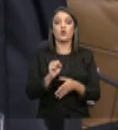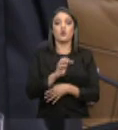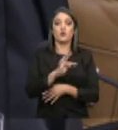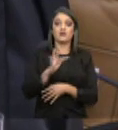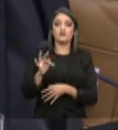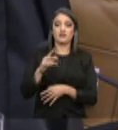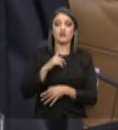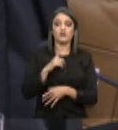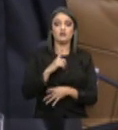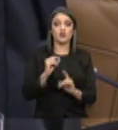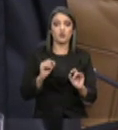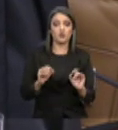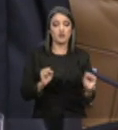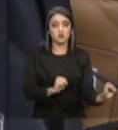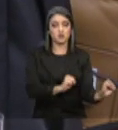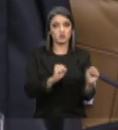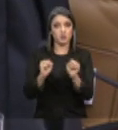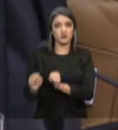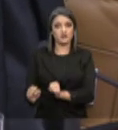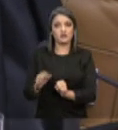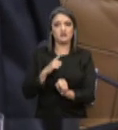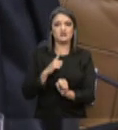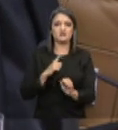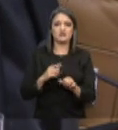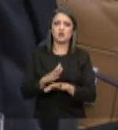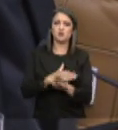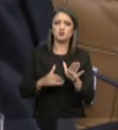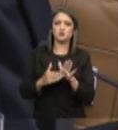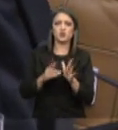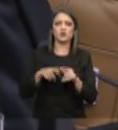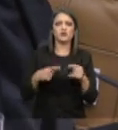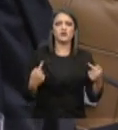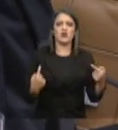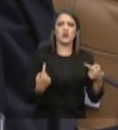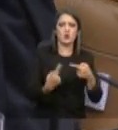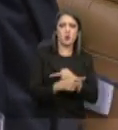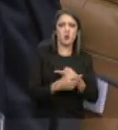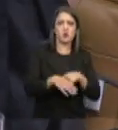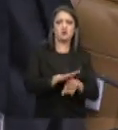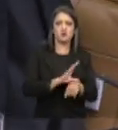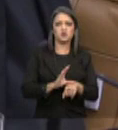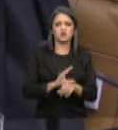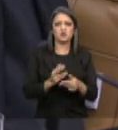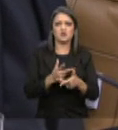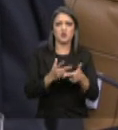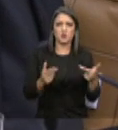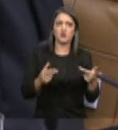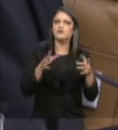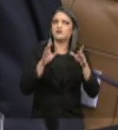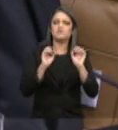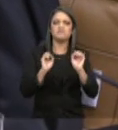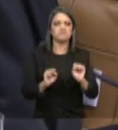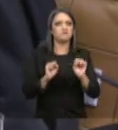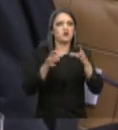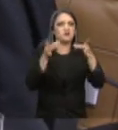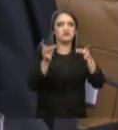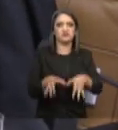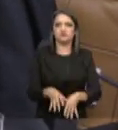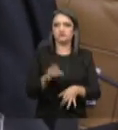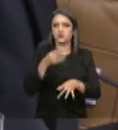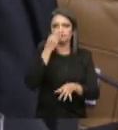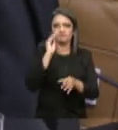a constituição lidera de rejeitar todo o efeito as leis e atos executivos incondicionais